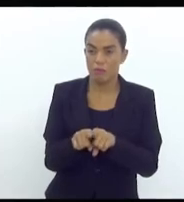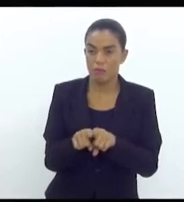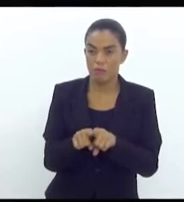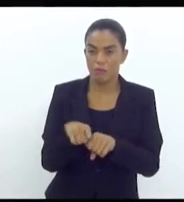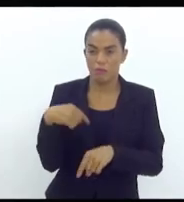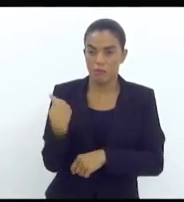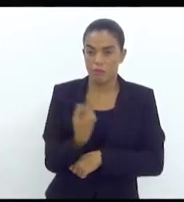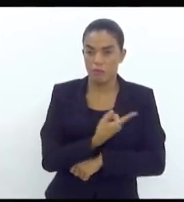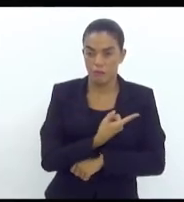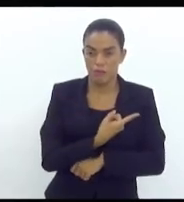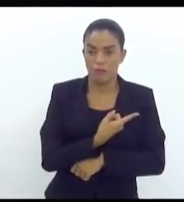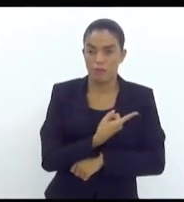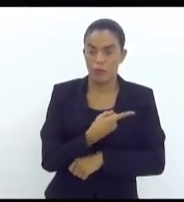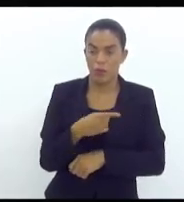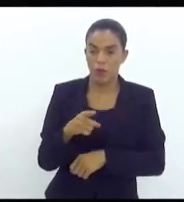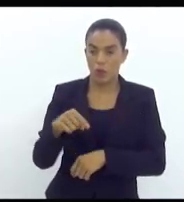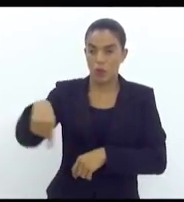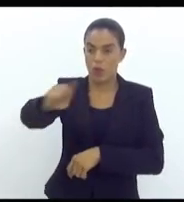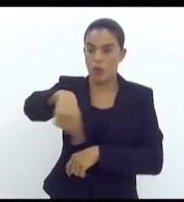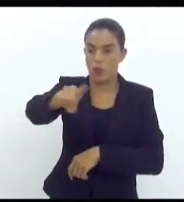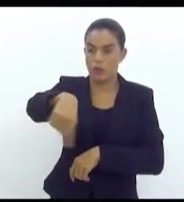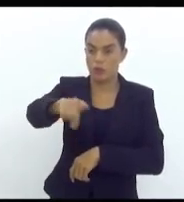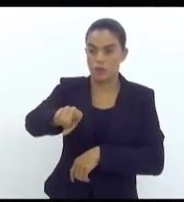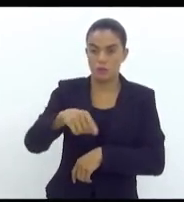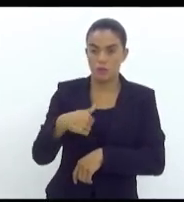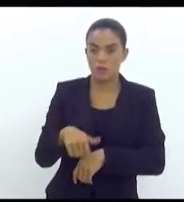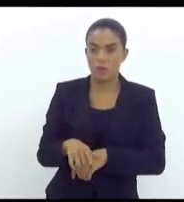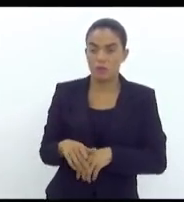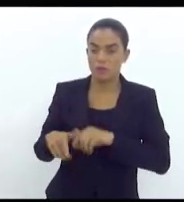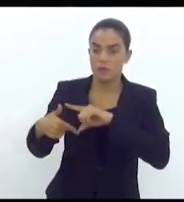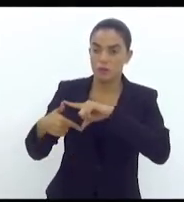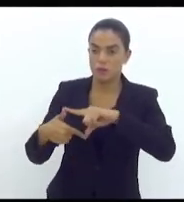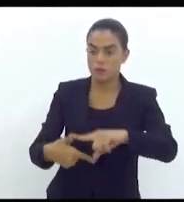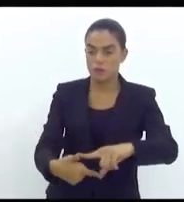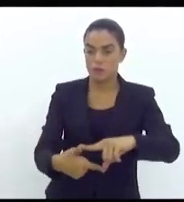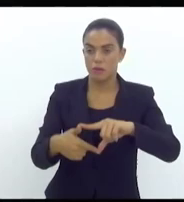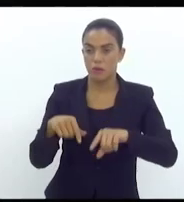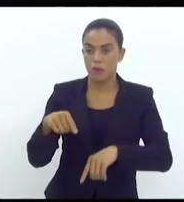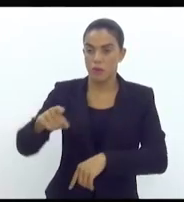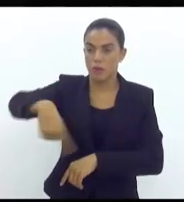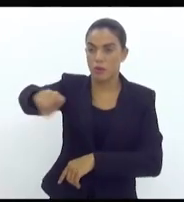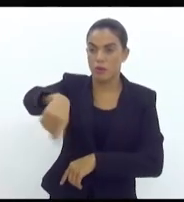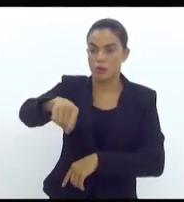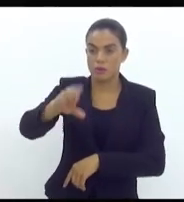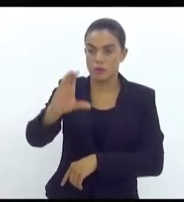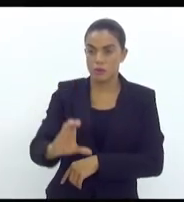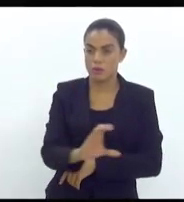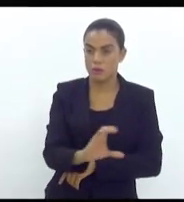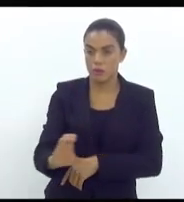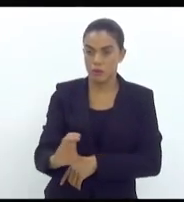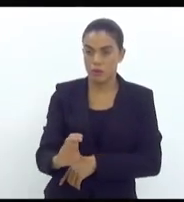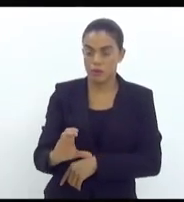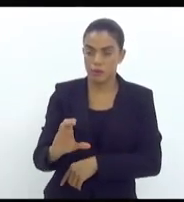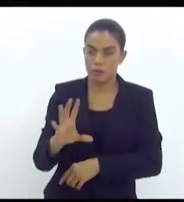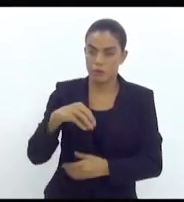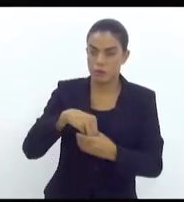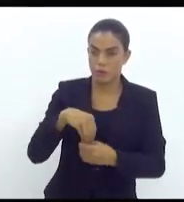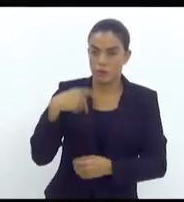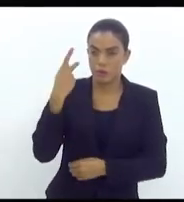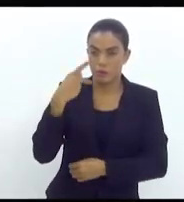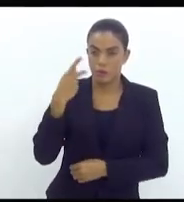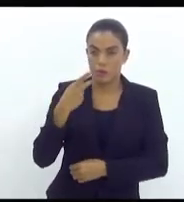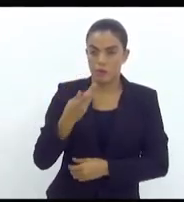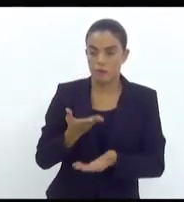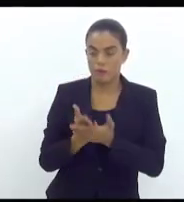nós conservadores melhor ainda que nós católicos na política fomos